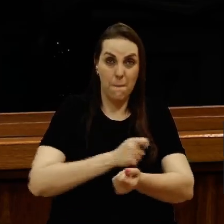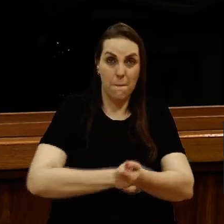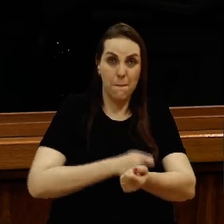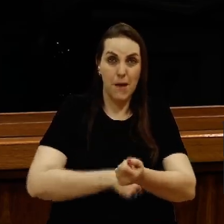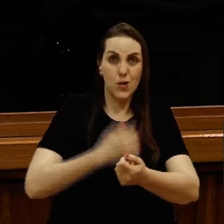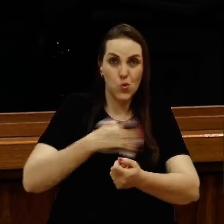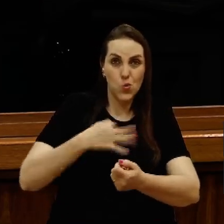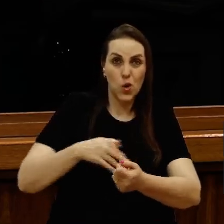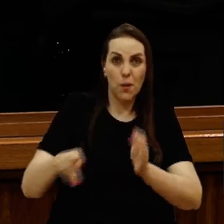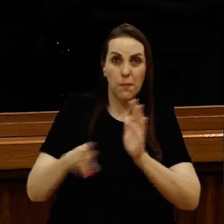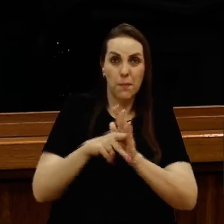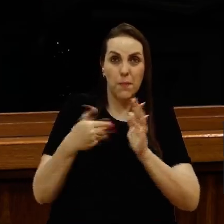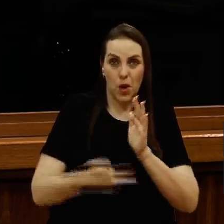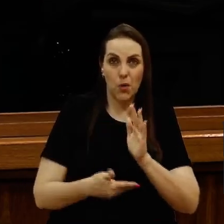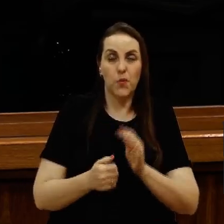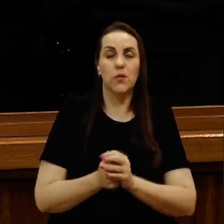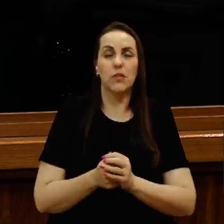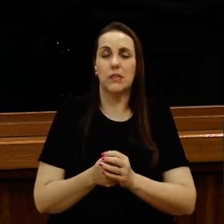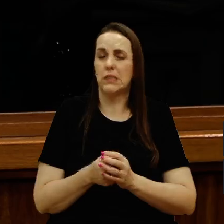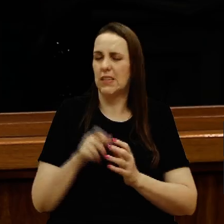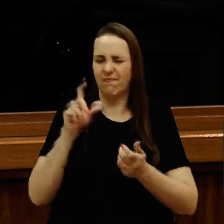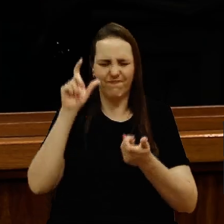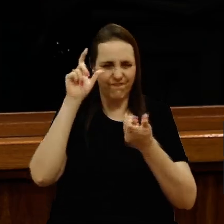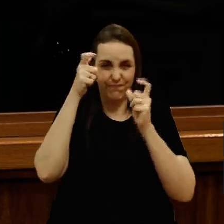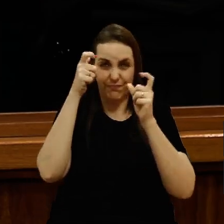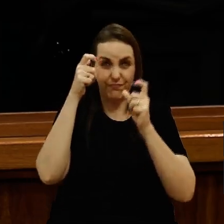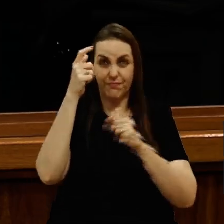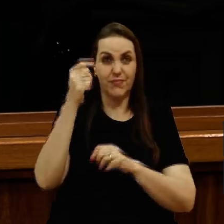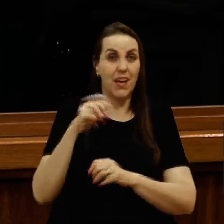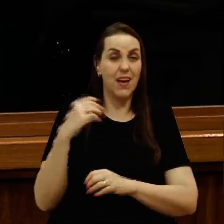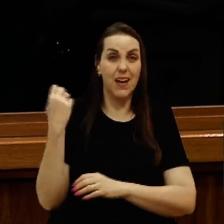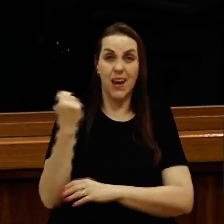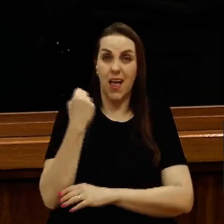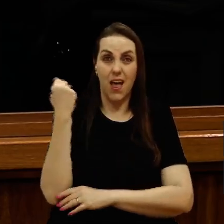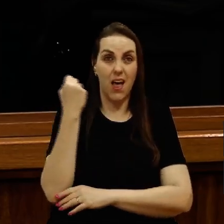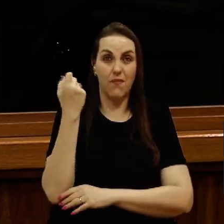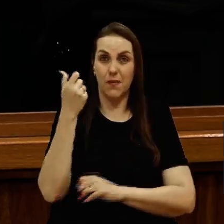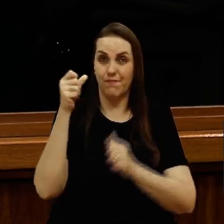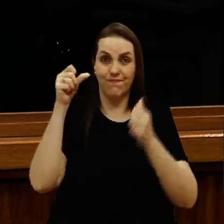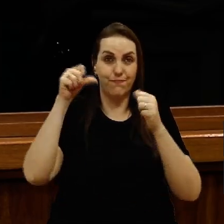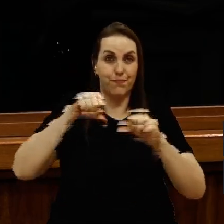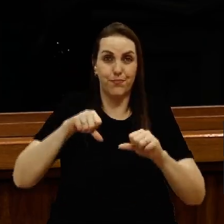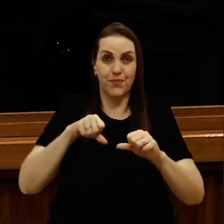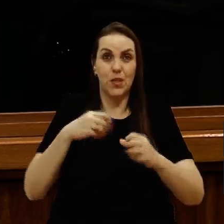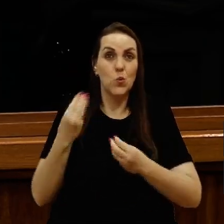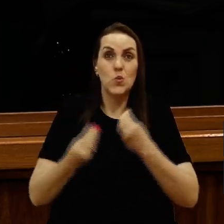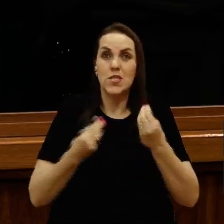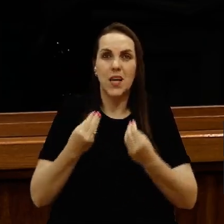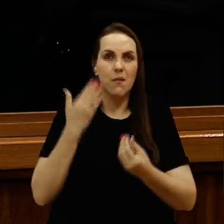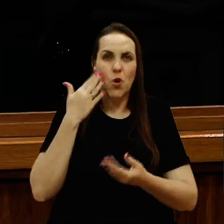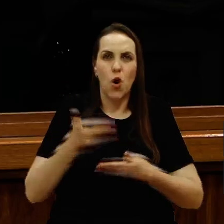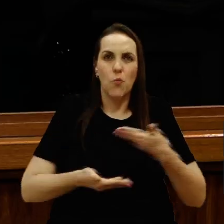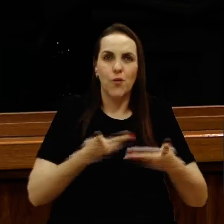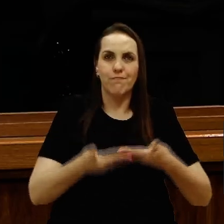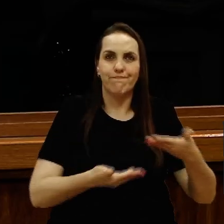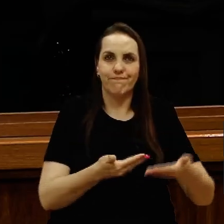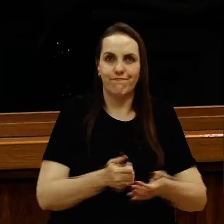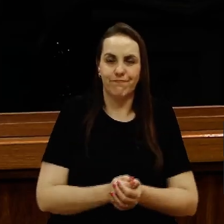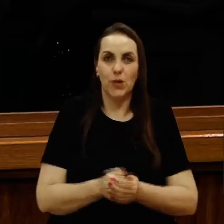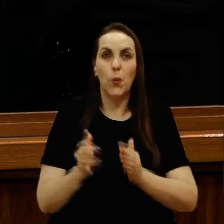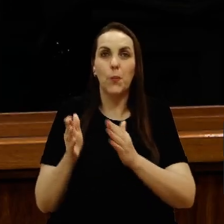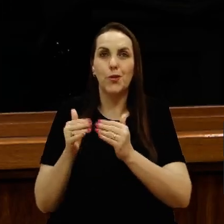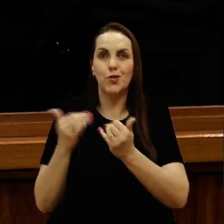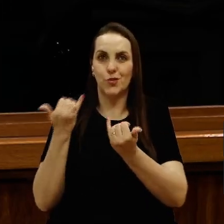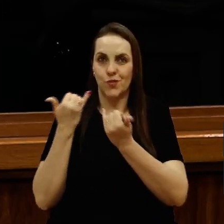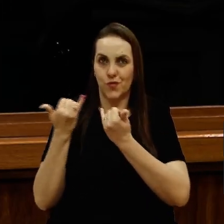tem crises muito graves e não se sabe como lidar. Então, esse pedido de informação,